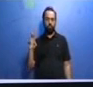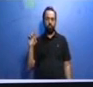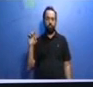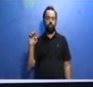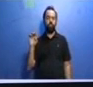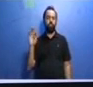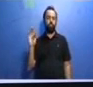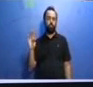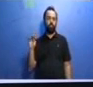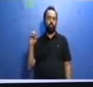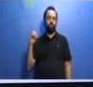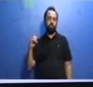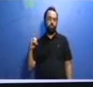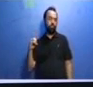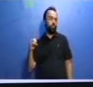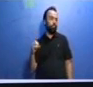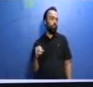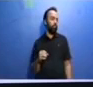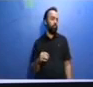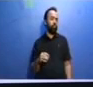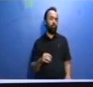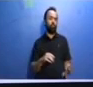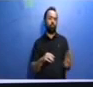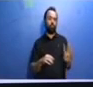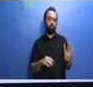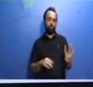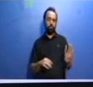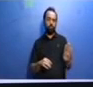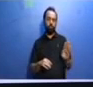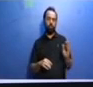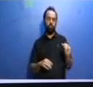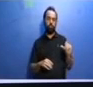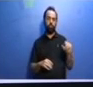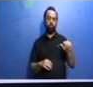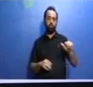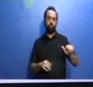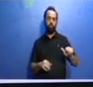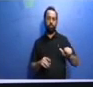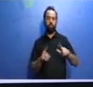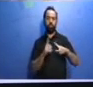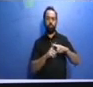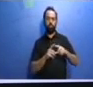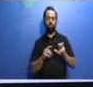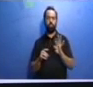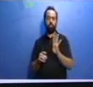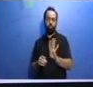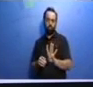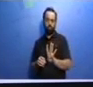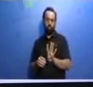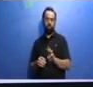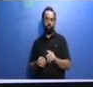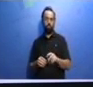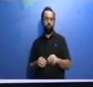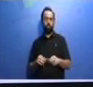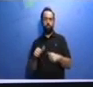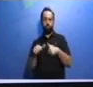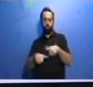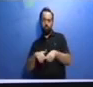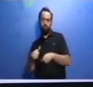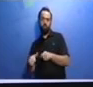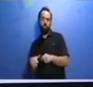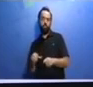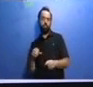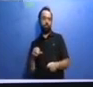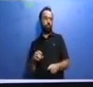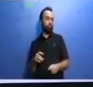embaixo nós temos o reagente A mais o reagente B, que formou o reagente C e o reagente